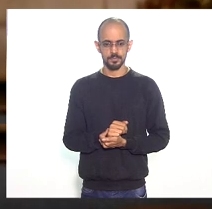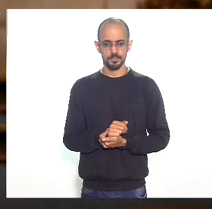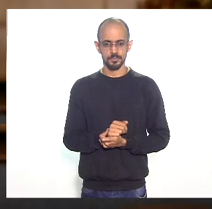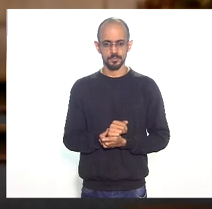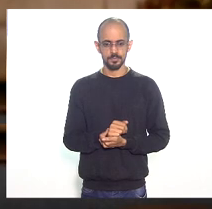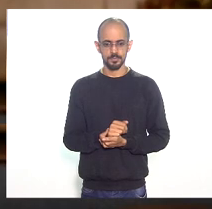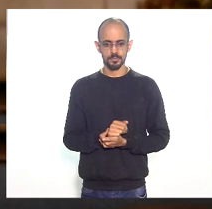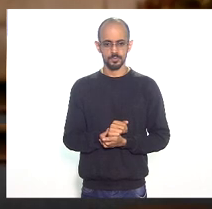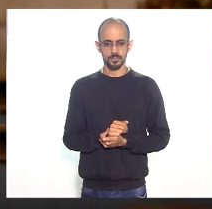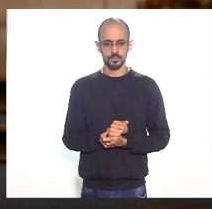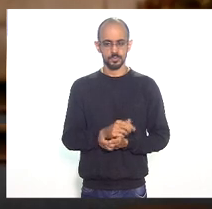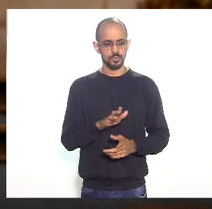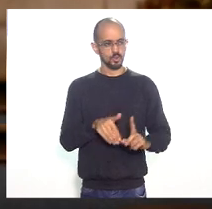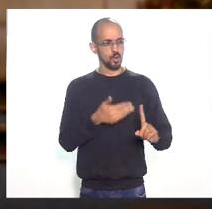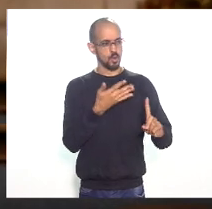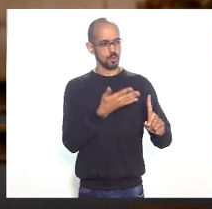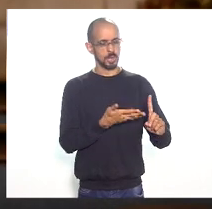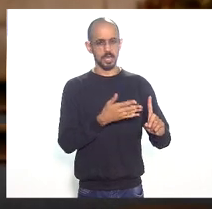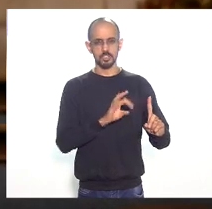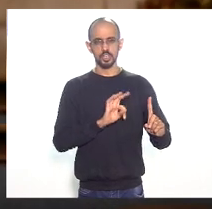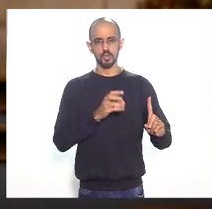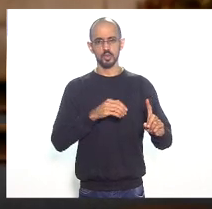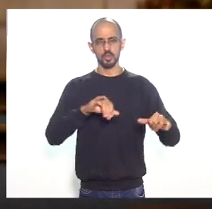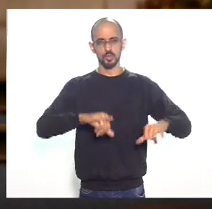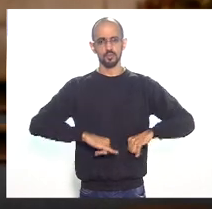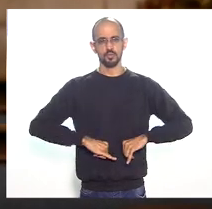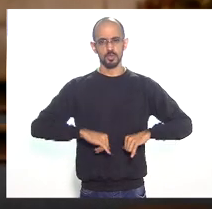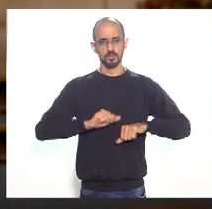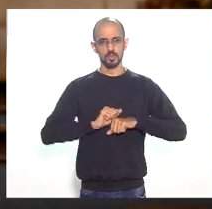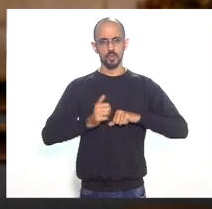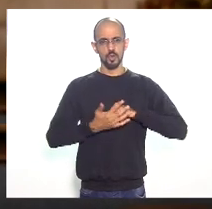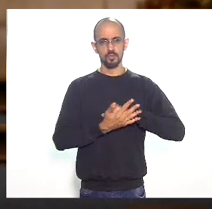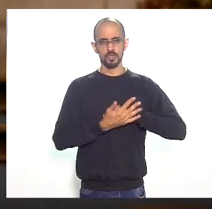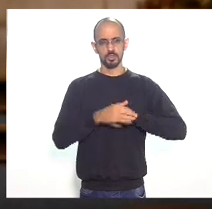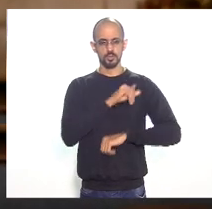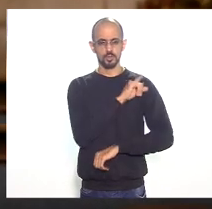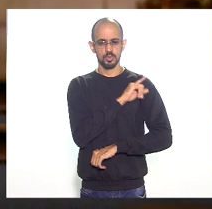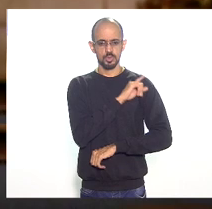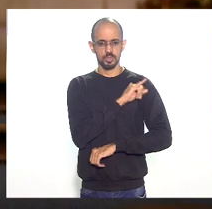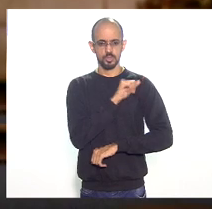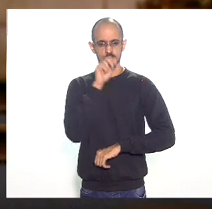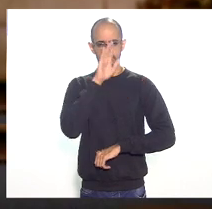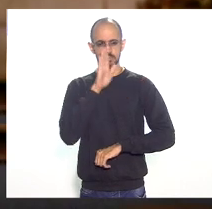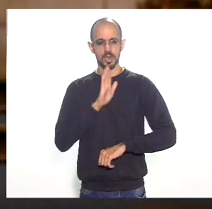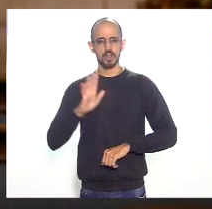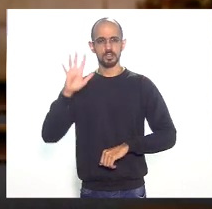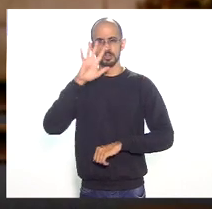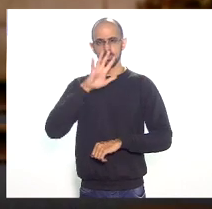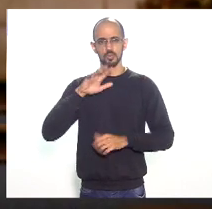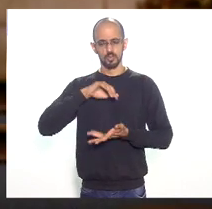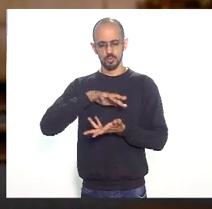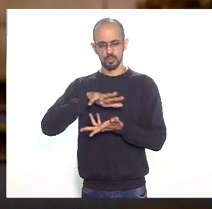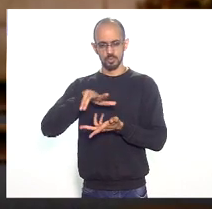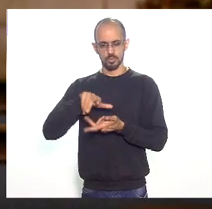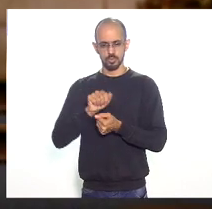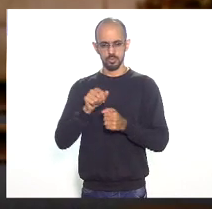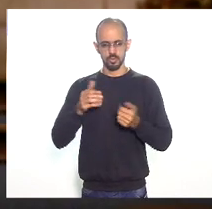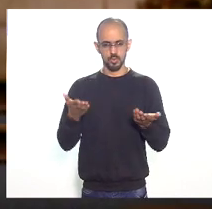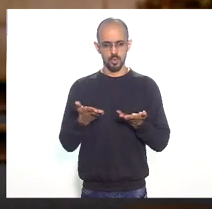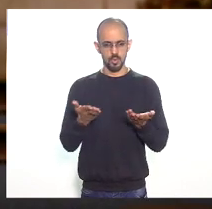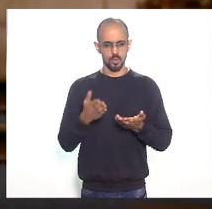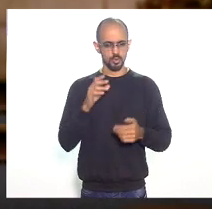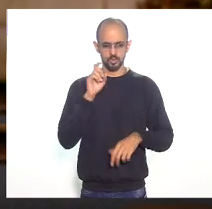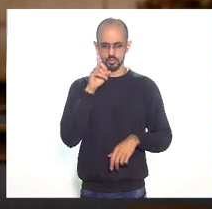em homenagem às vítimas da Covid, tanto no Estado do Rio de Janeiro, como no Brasil, como no mundo. Hoje é um dia